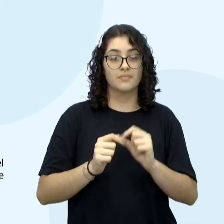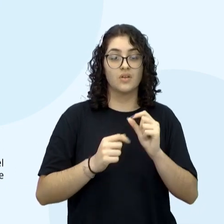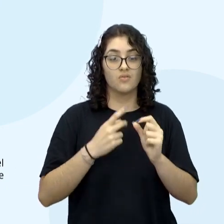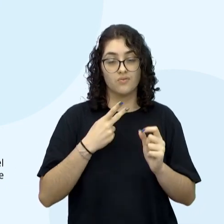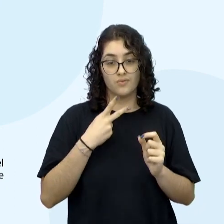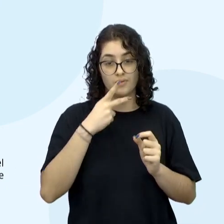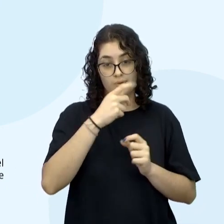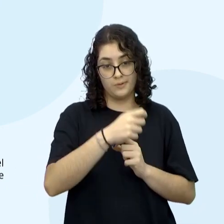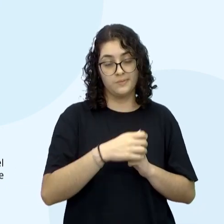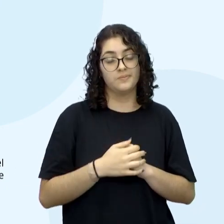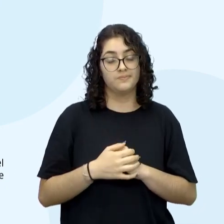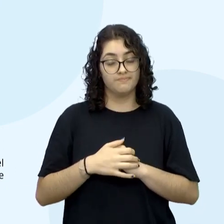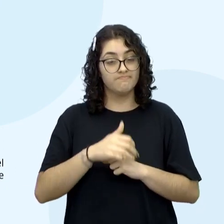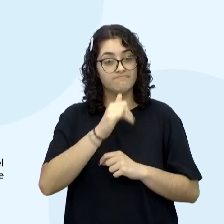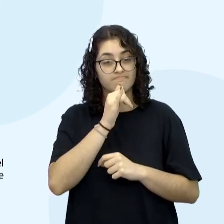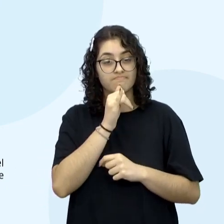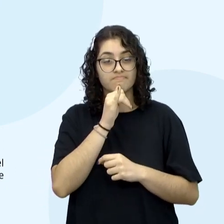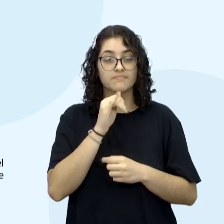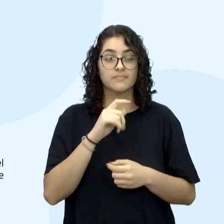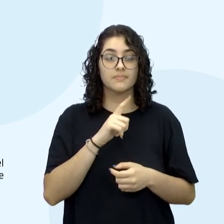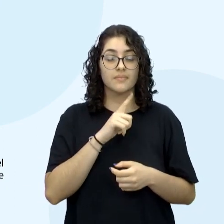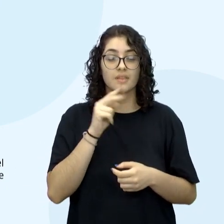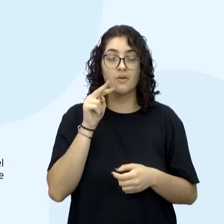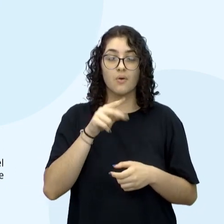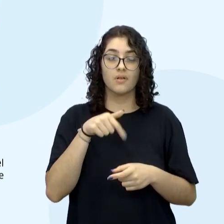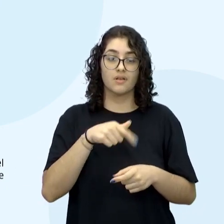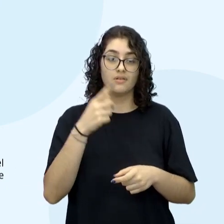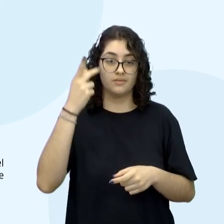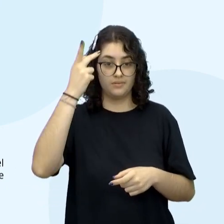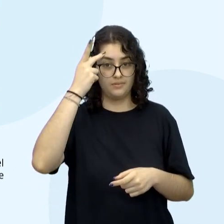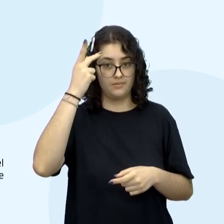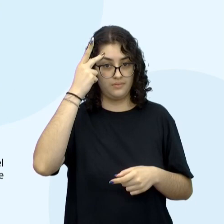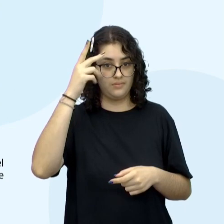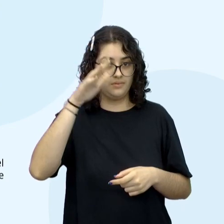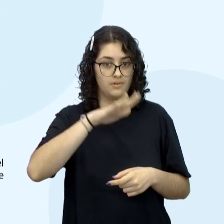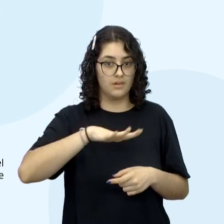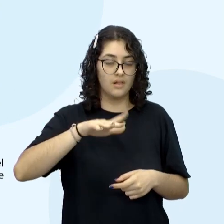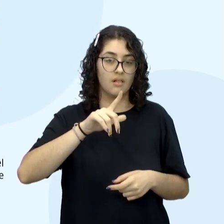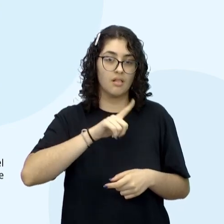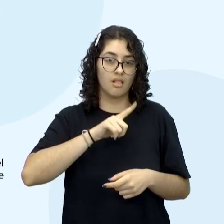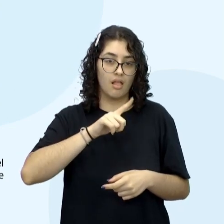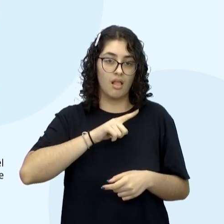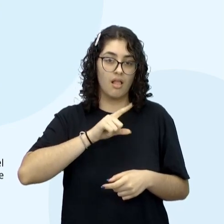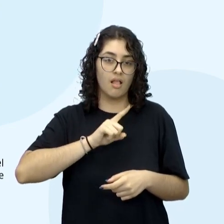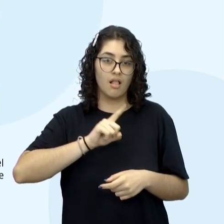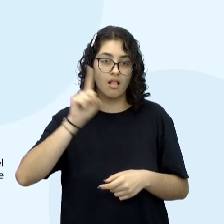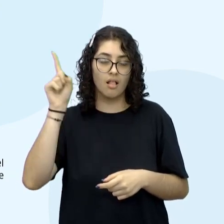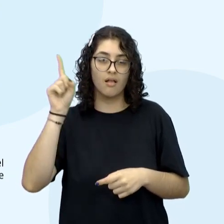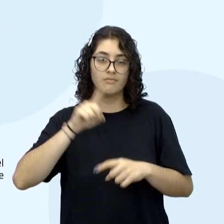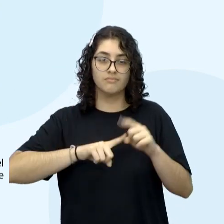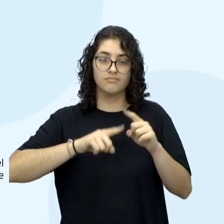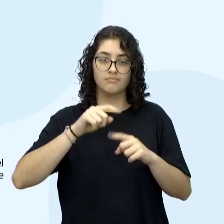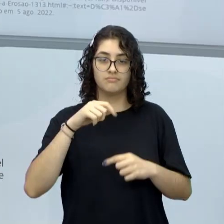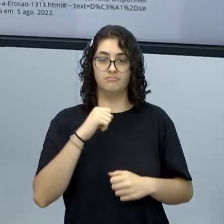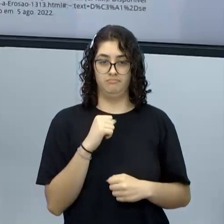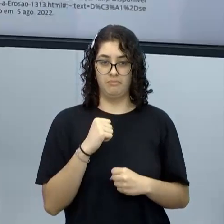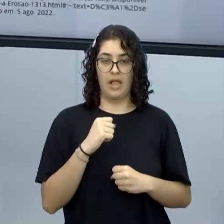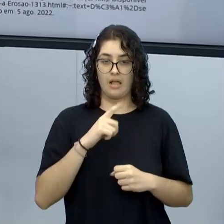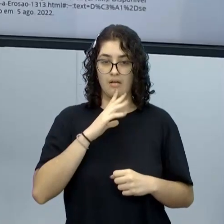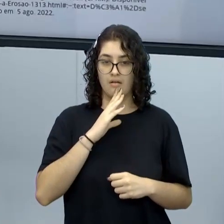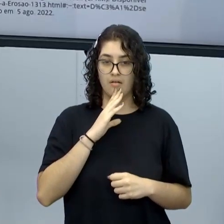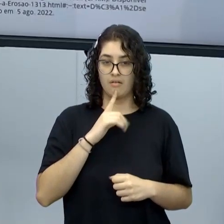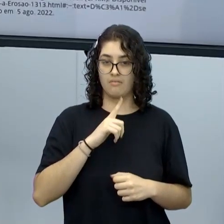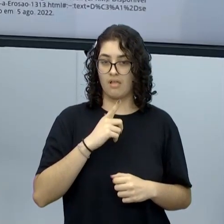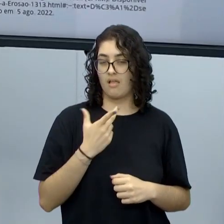erosiva, né? E essa é, por exemplo, o tipo de erosão que a gente vê aqui em São Paulo, em estátuas, principalmente aquelas estátuas de